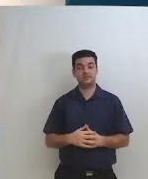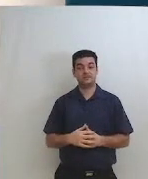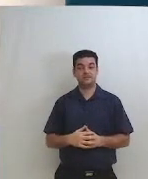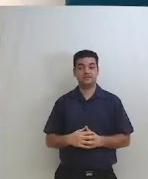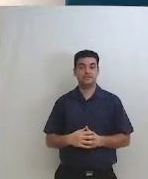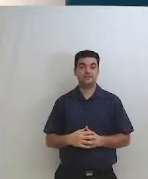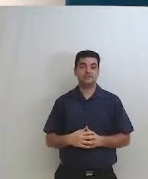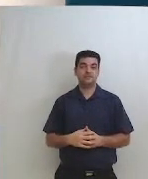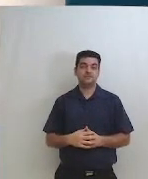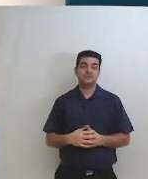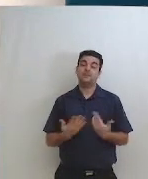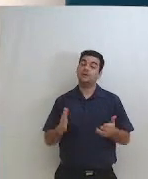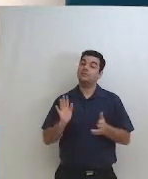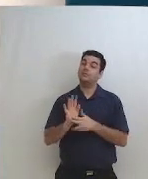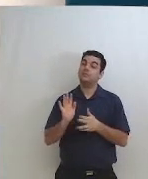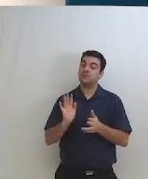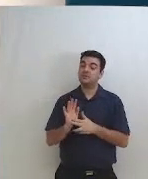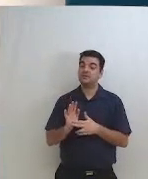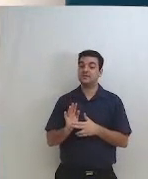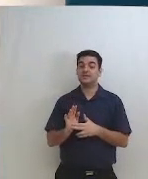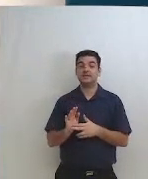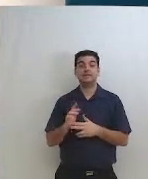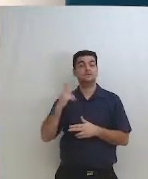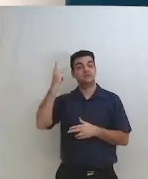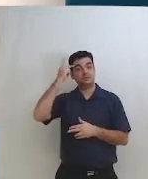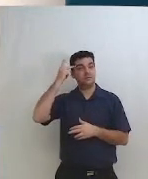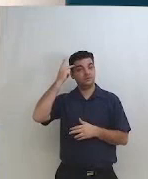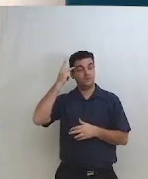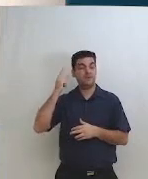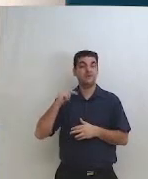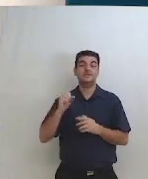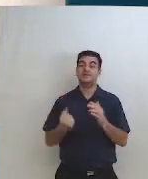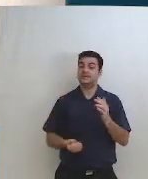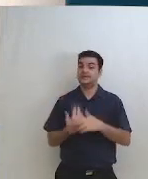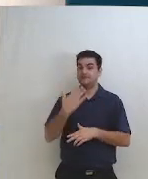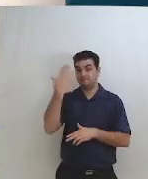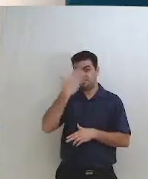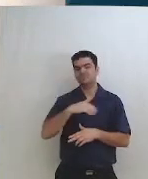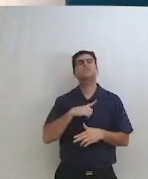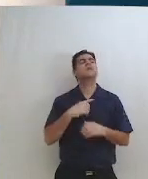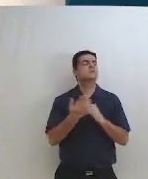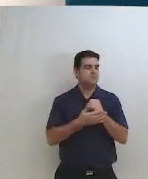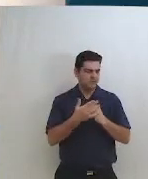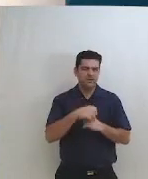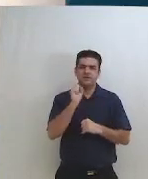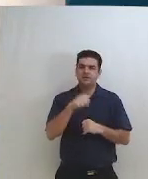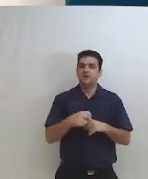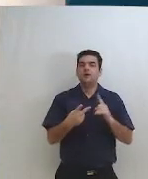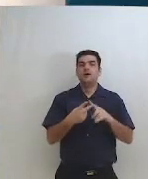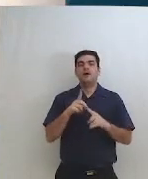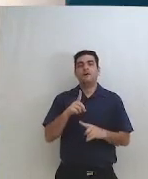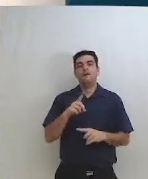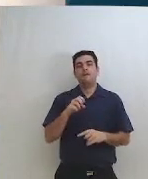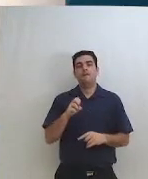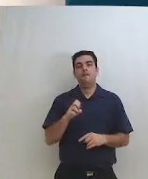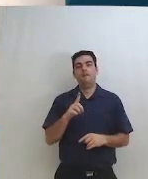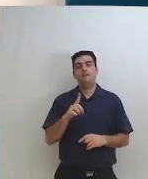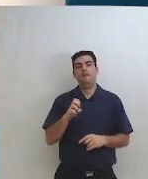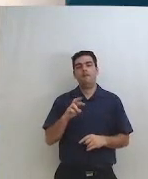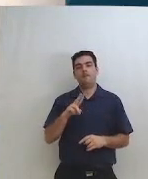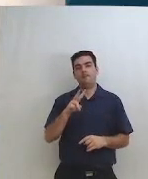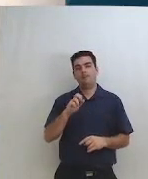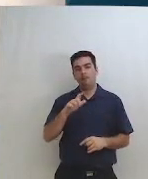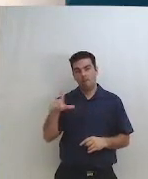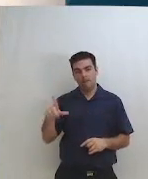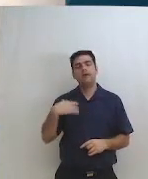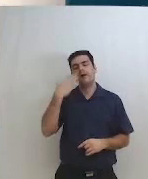propósito, apontou a Corte Paulistana que a prova produzida traz indícios suficientes de que a Derbal, ao menos em tese, concorreu para o delito, cabendo